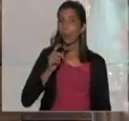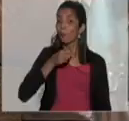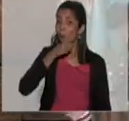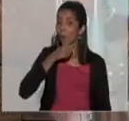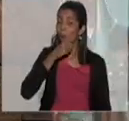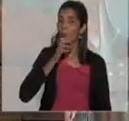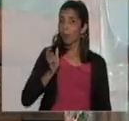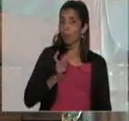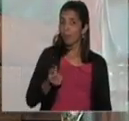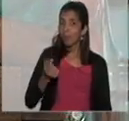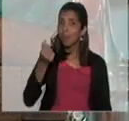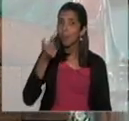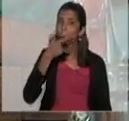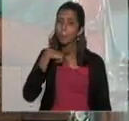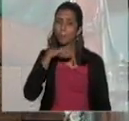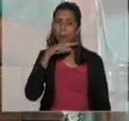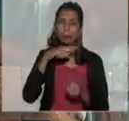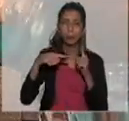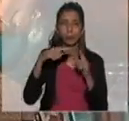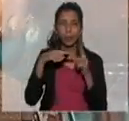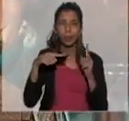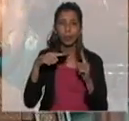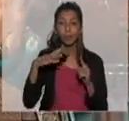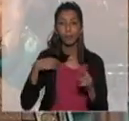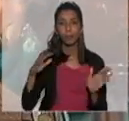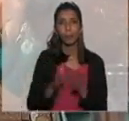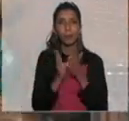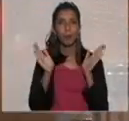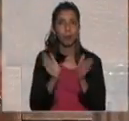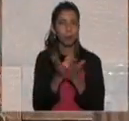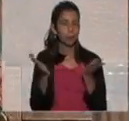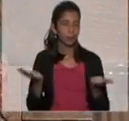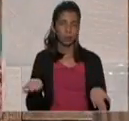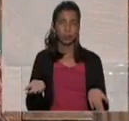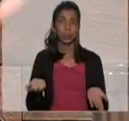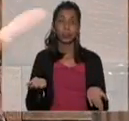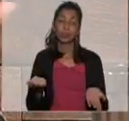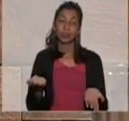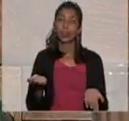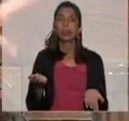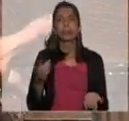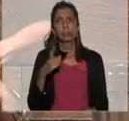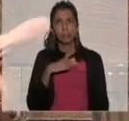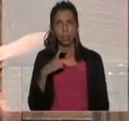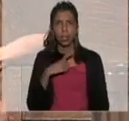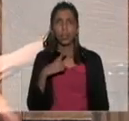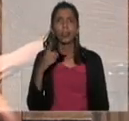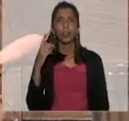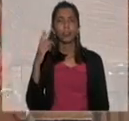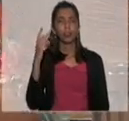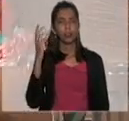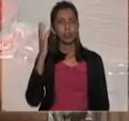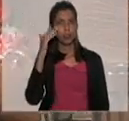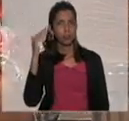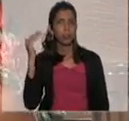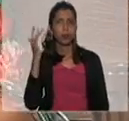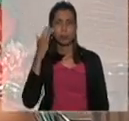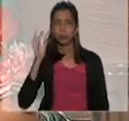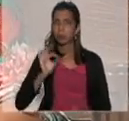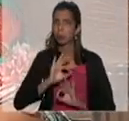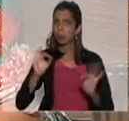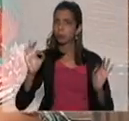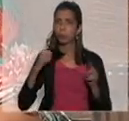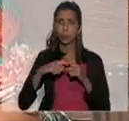não avô rico pai remediado e o filho pobre não agora eu tenho fama né Acho